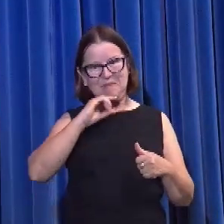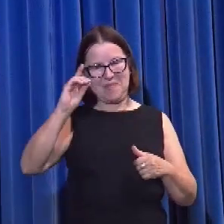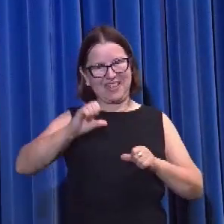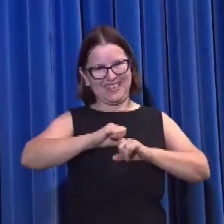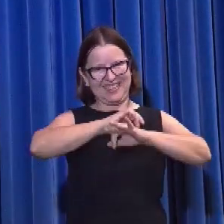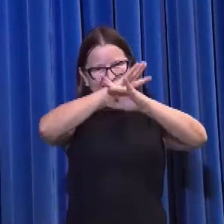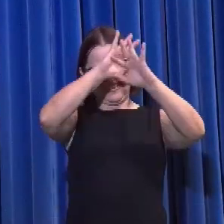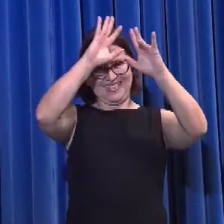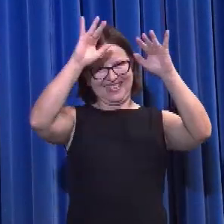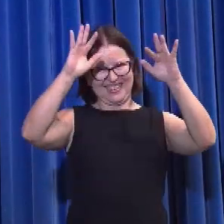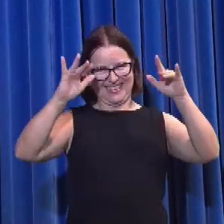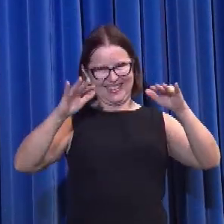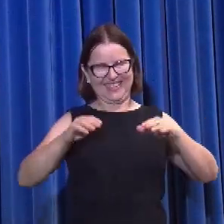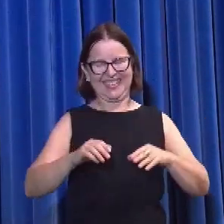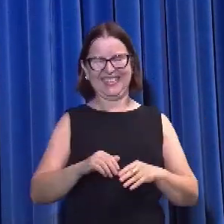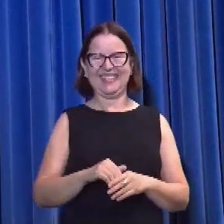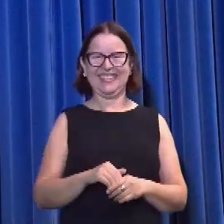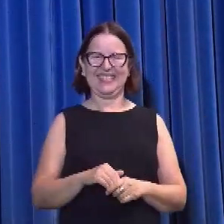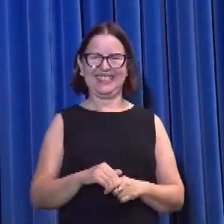muito fruto.